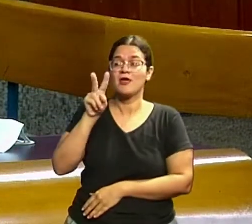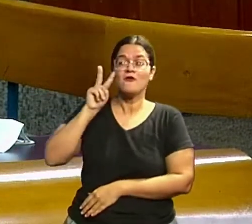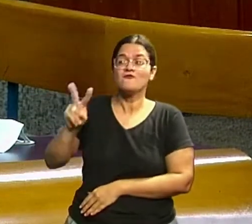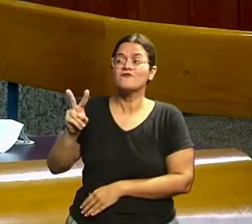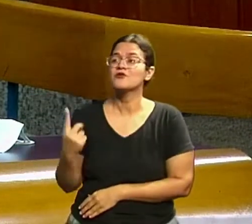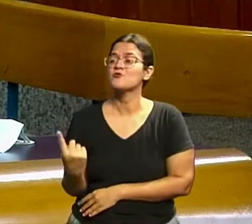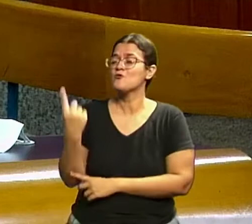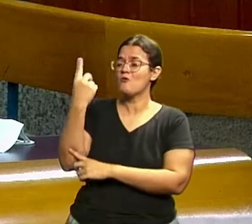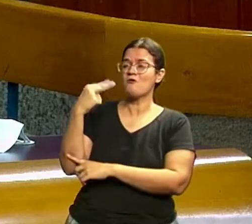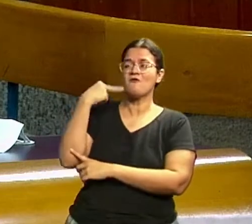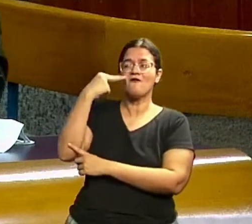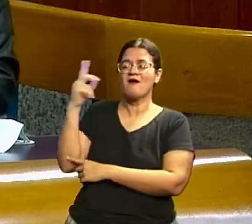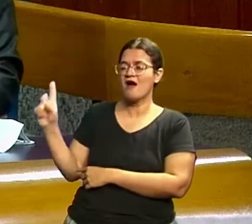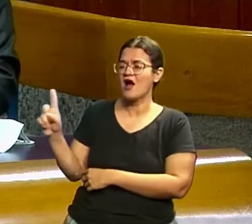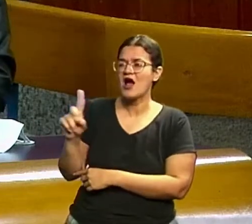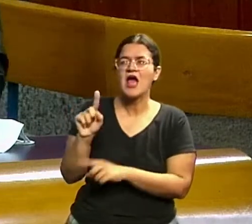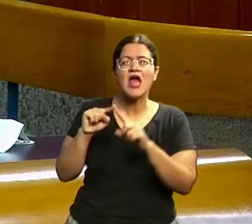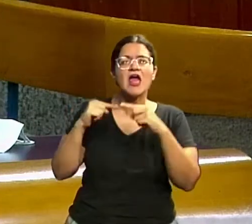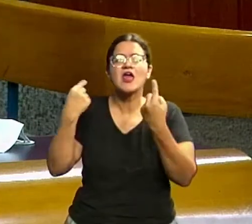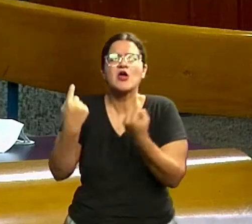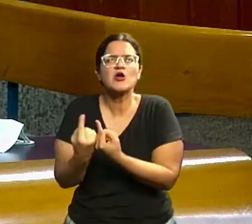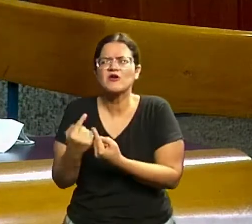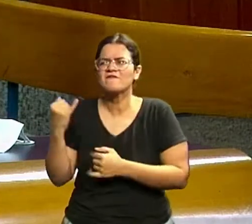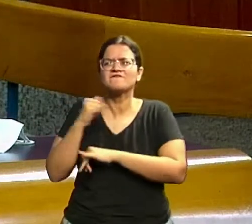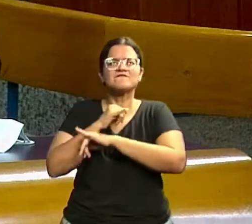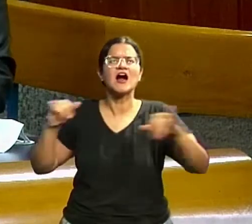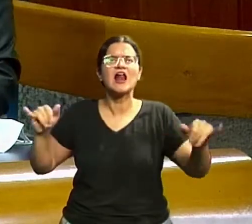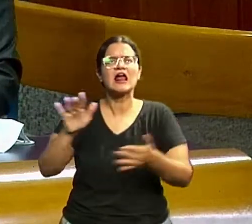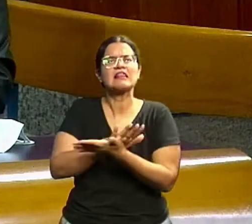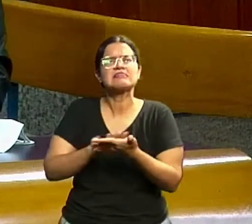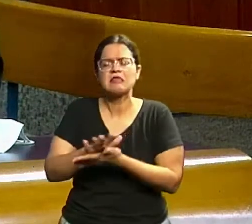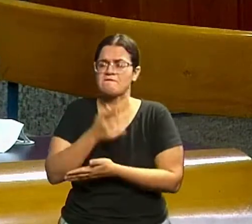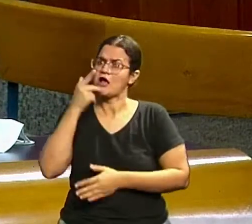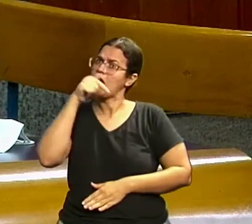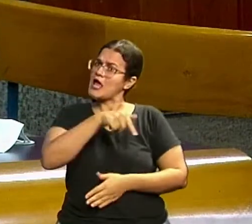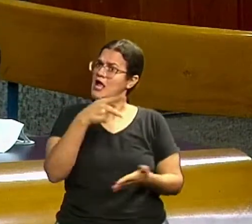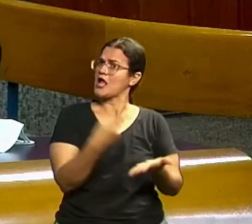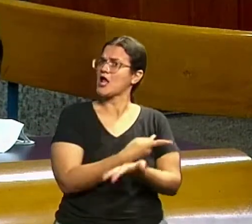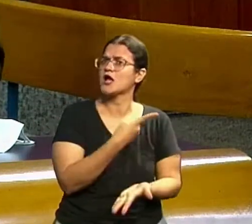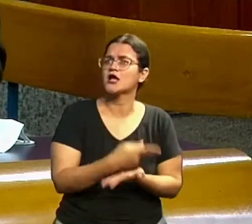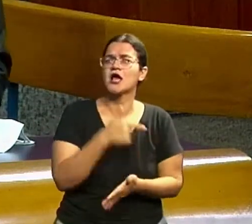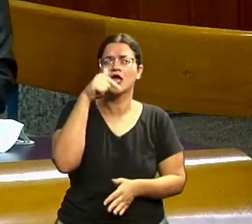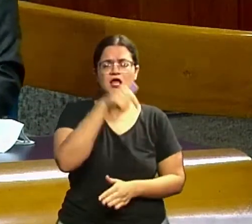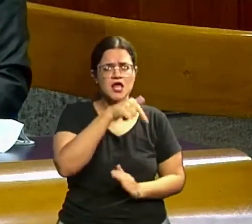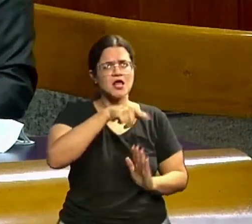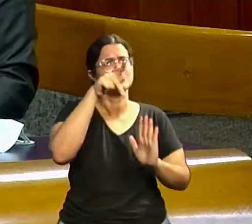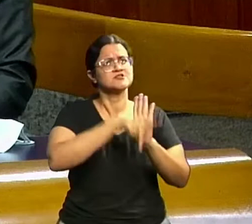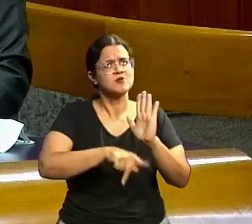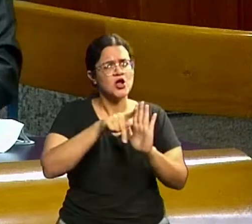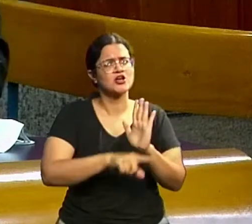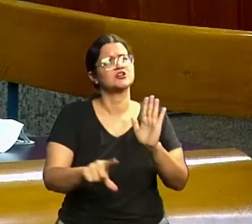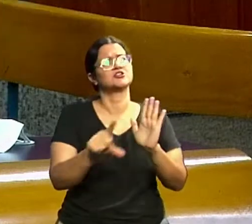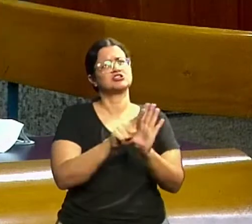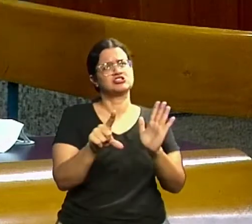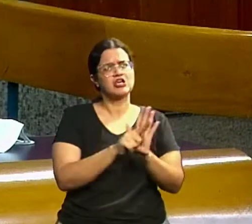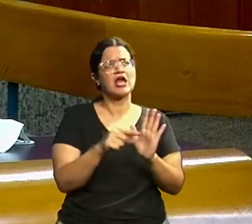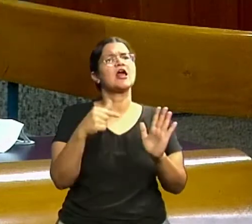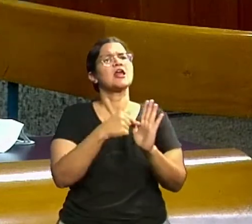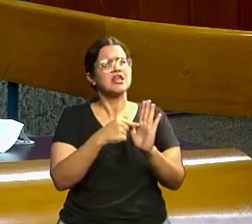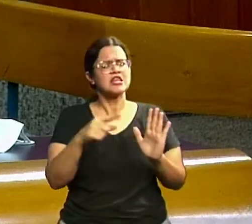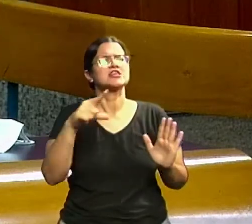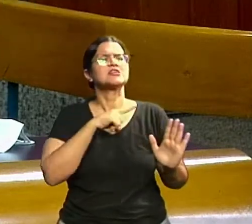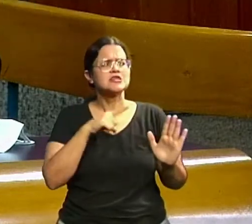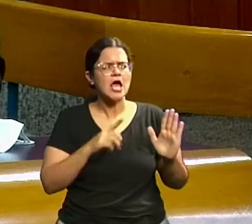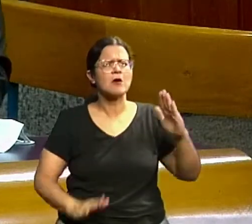casa de lei e não vi em uma reunião ninguém se posicionar dizendo, esse projeto de lei